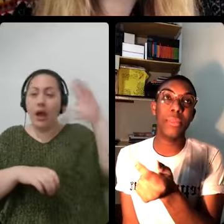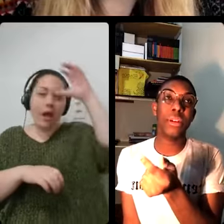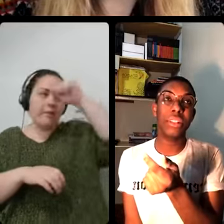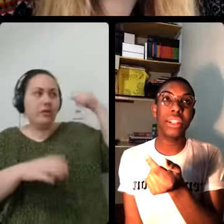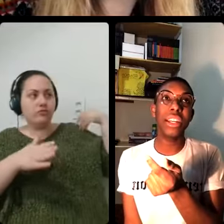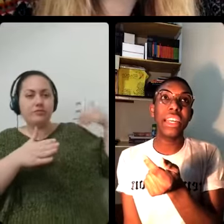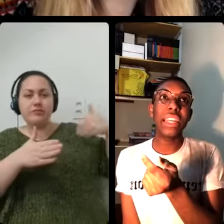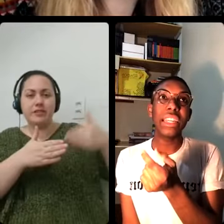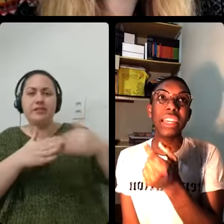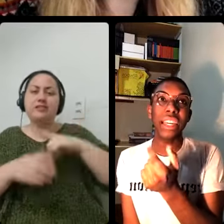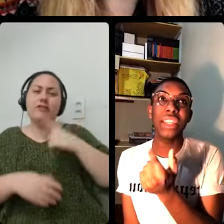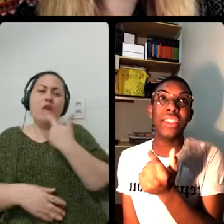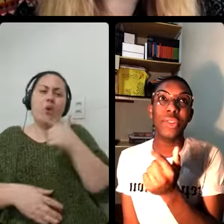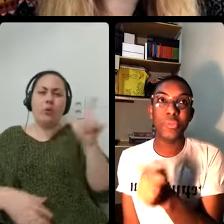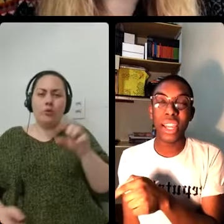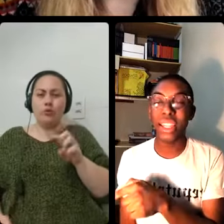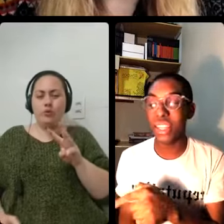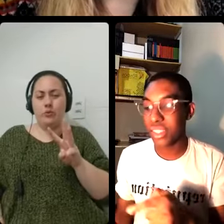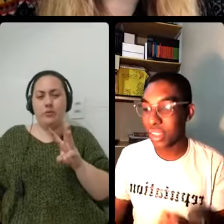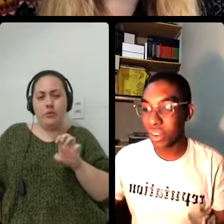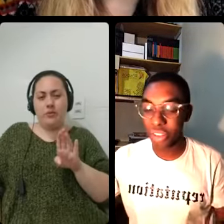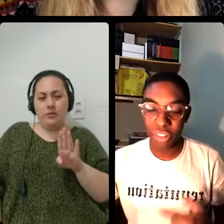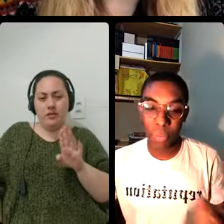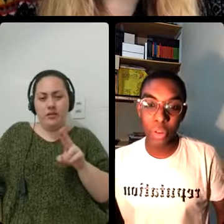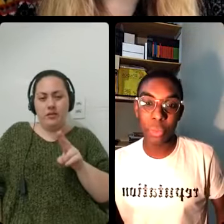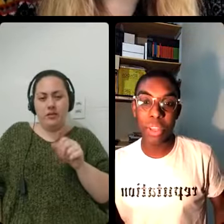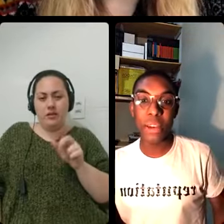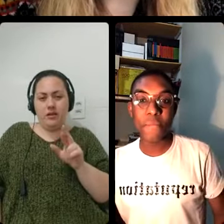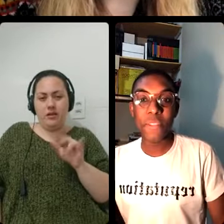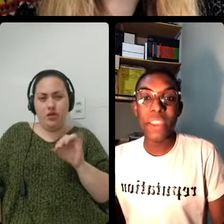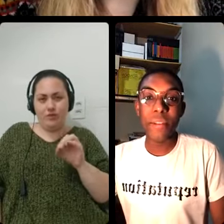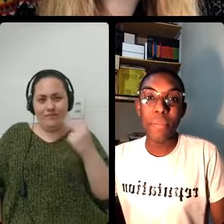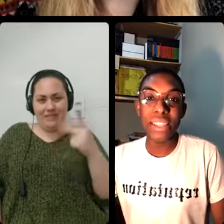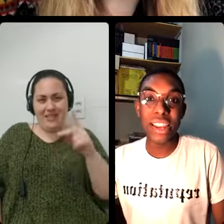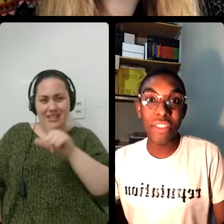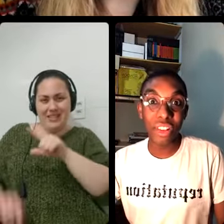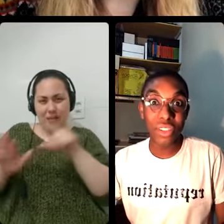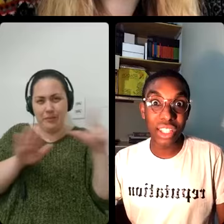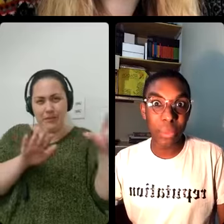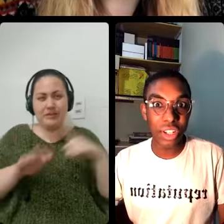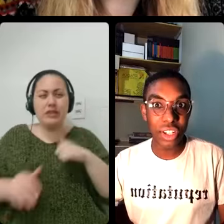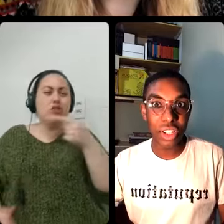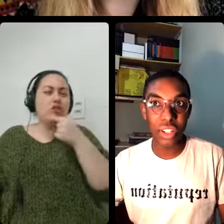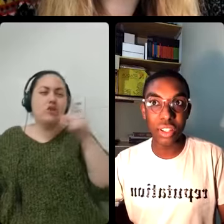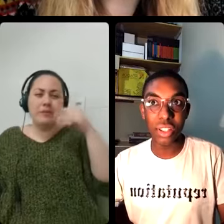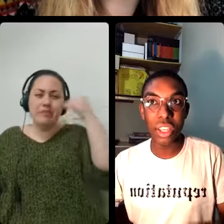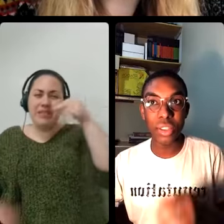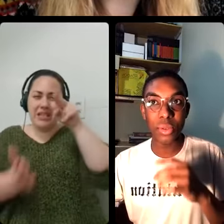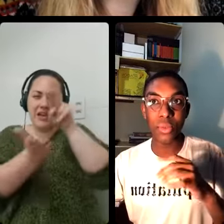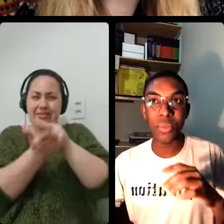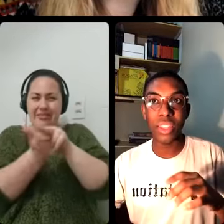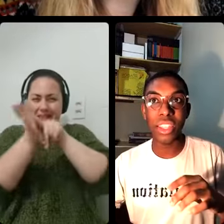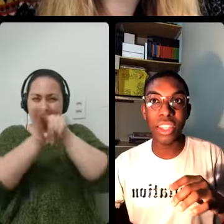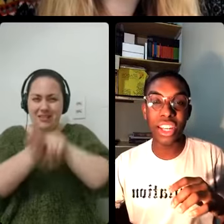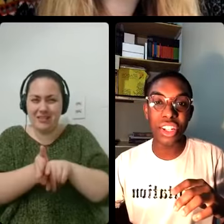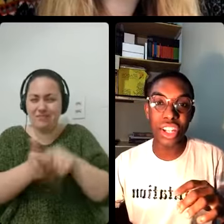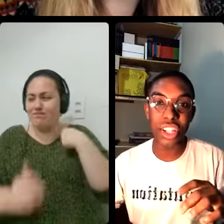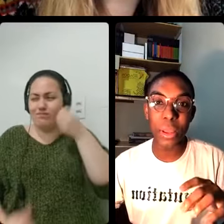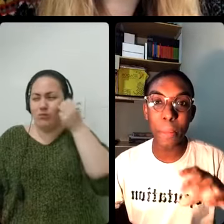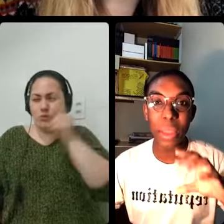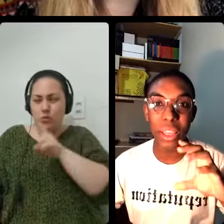essa semana e aí um psicanalista, agora eu não vou lembrar o nome dele, mas ele falou exatamente isso,